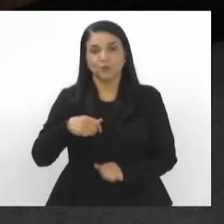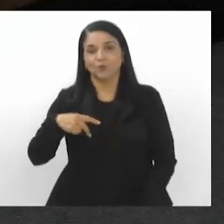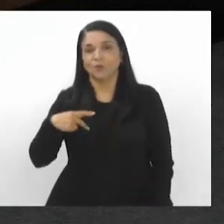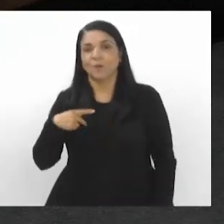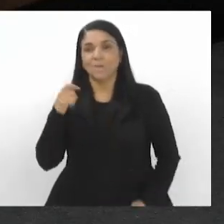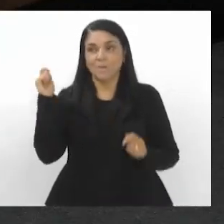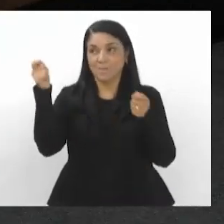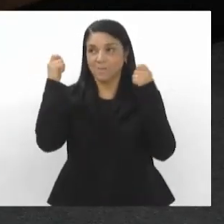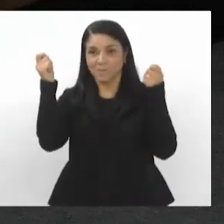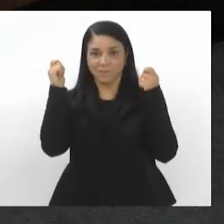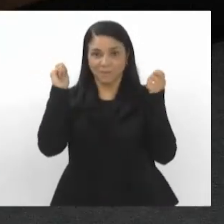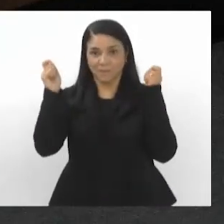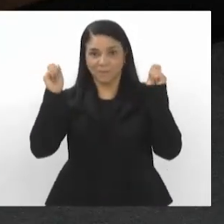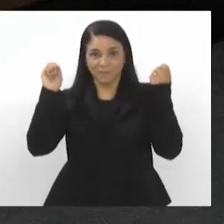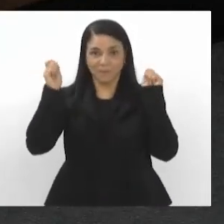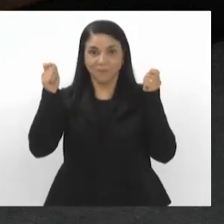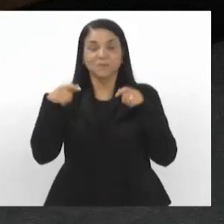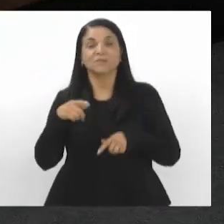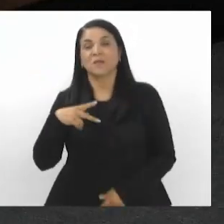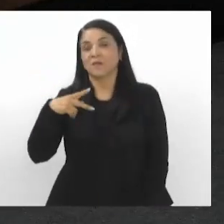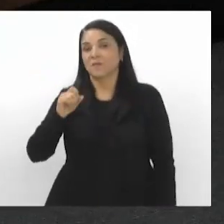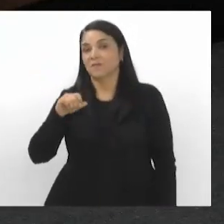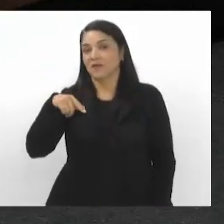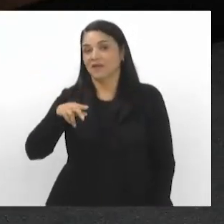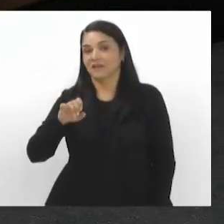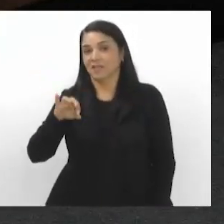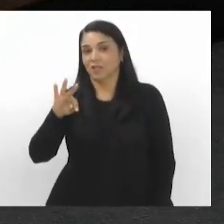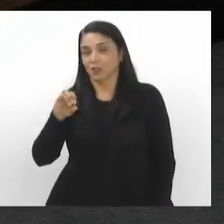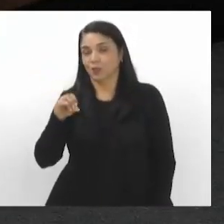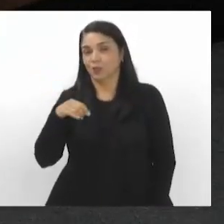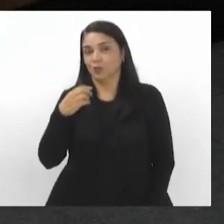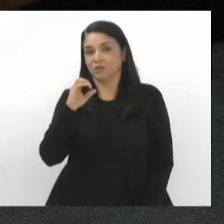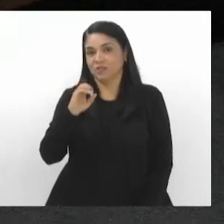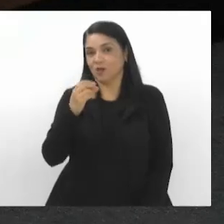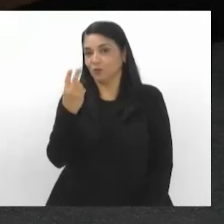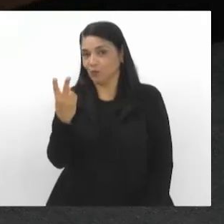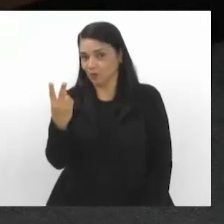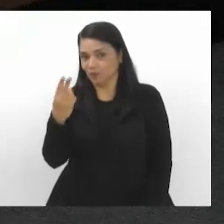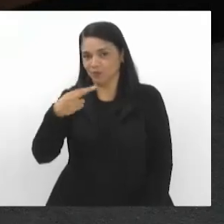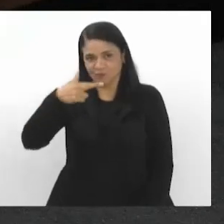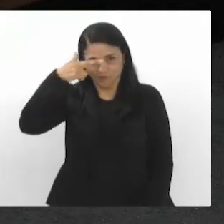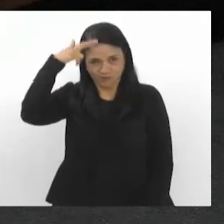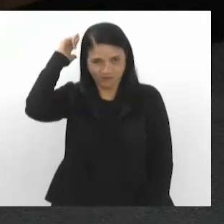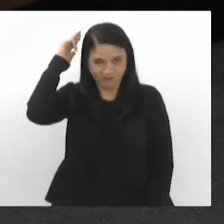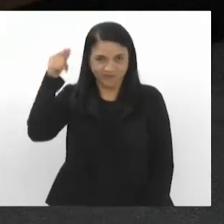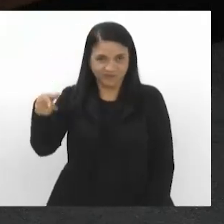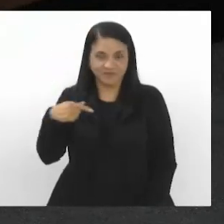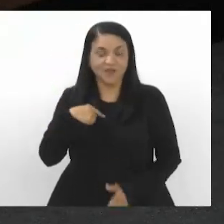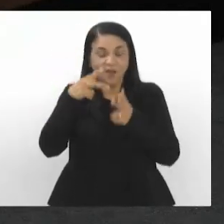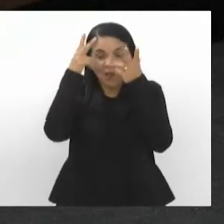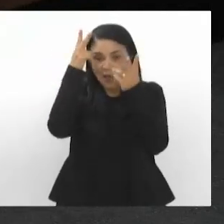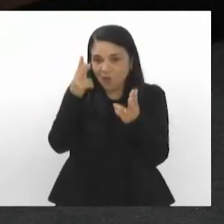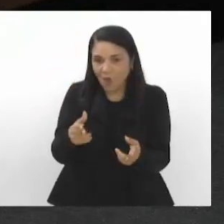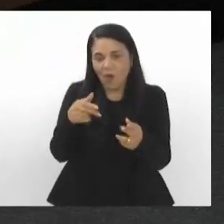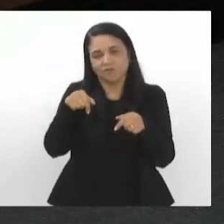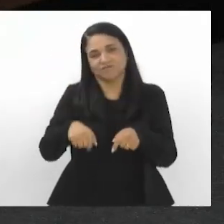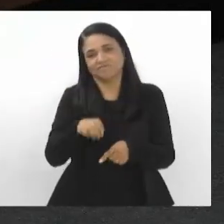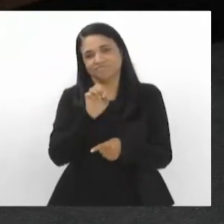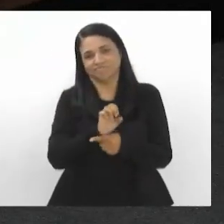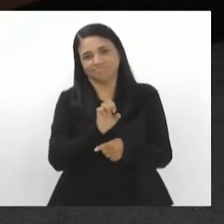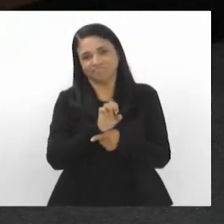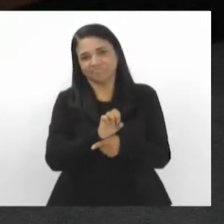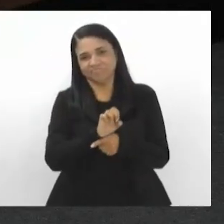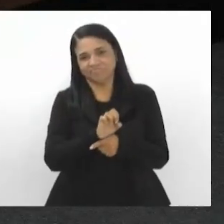2, que foi reconduzido à cena do crime em Niterói, faz a mesma coisa em Niterói que faz no Rio de Janeiro.